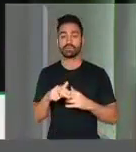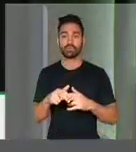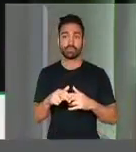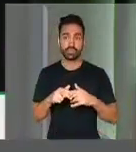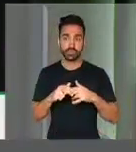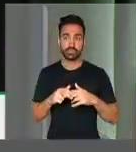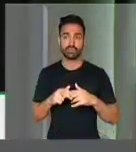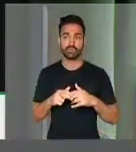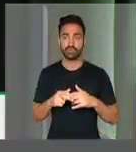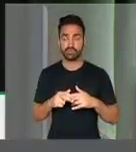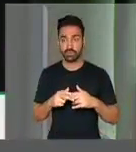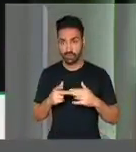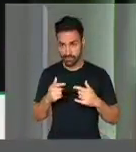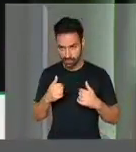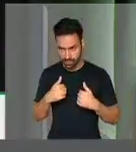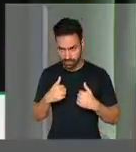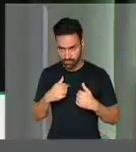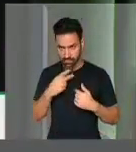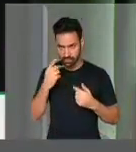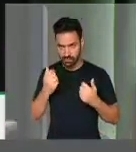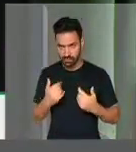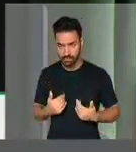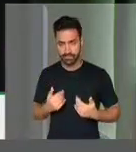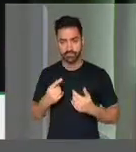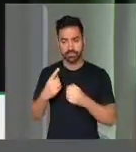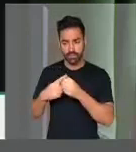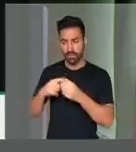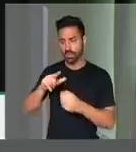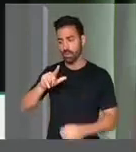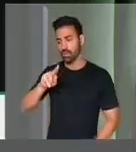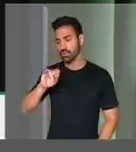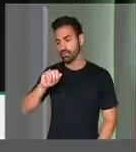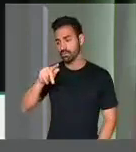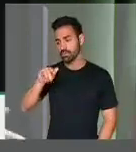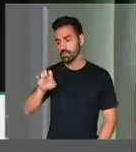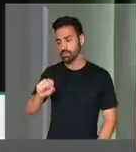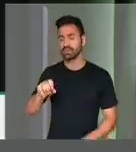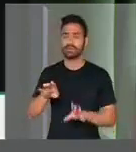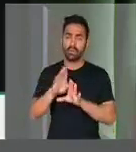já ao distrito de Luzimangues e a outros tantos distritos do estado brasileiro que